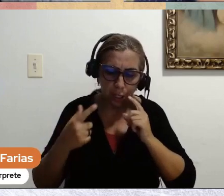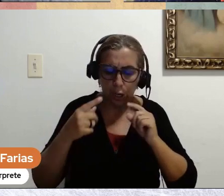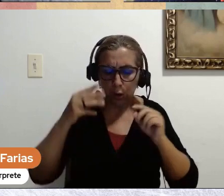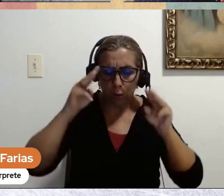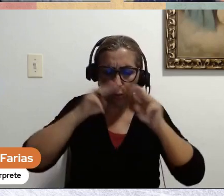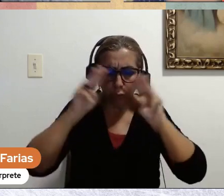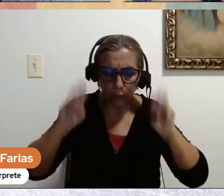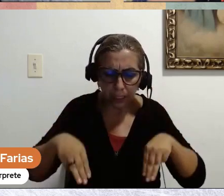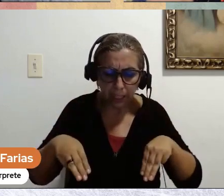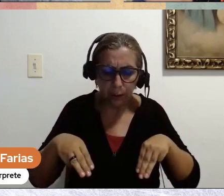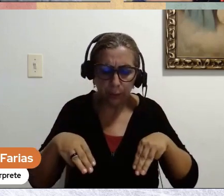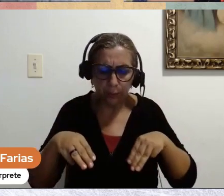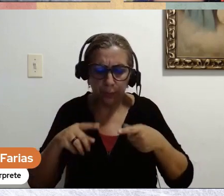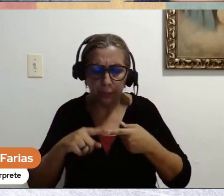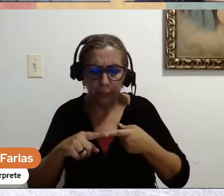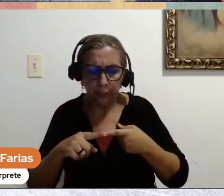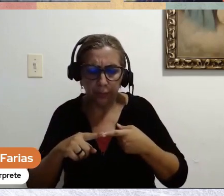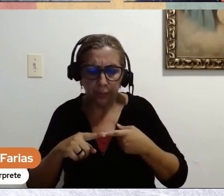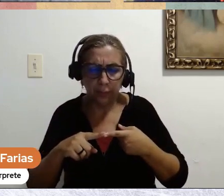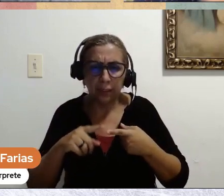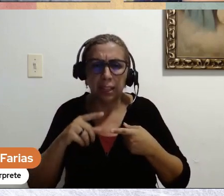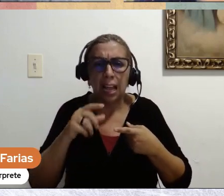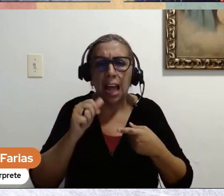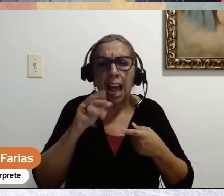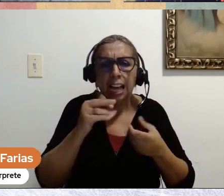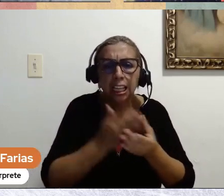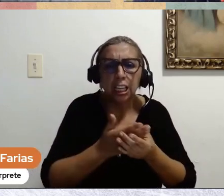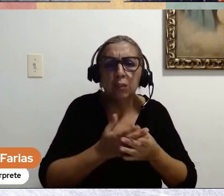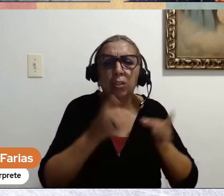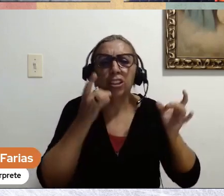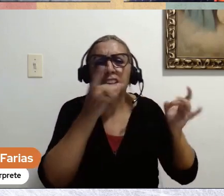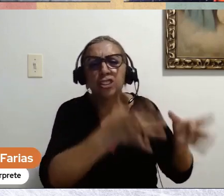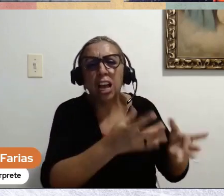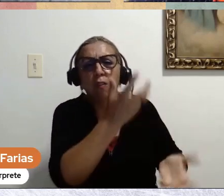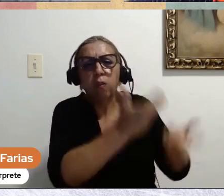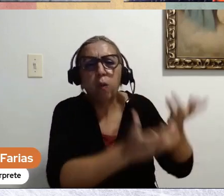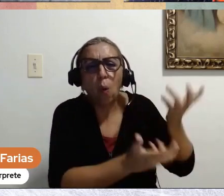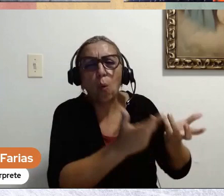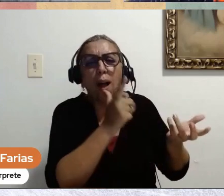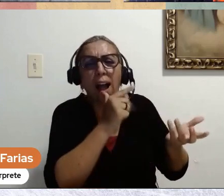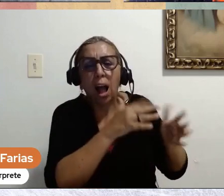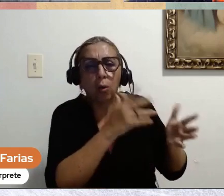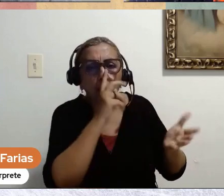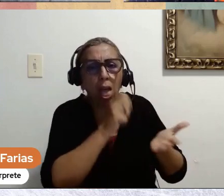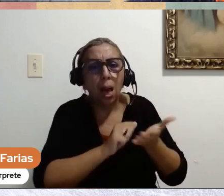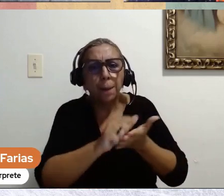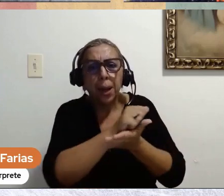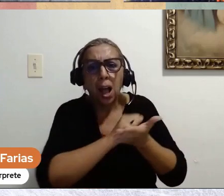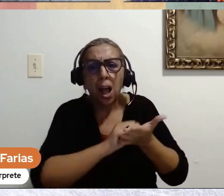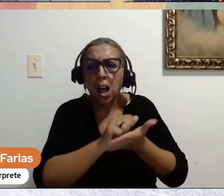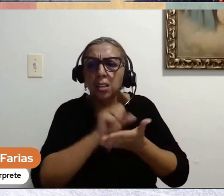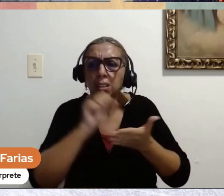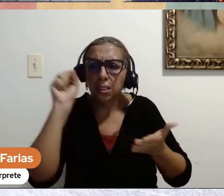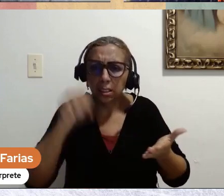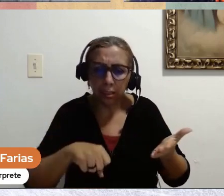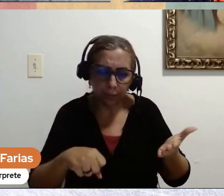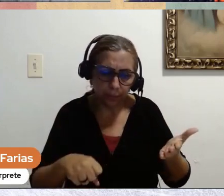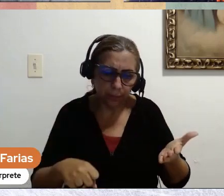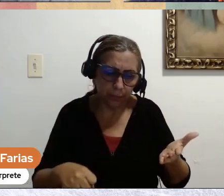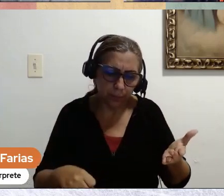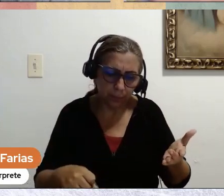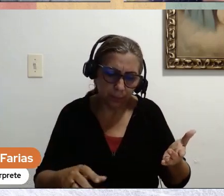de um arquivo, ser alagado ou ser incendiado, isso é um apagamento, sim. Isso é